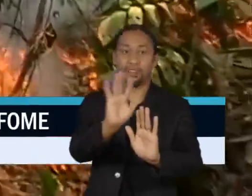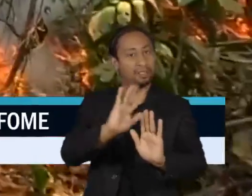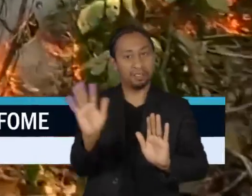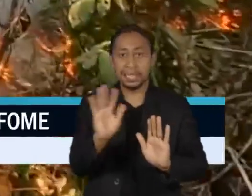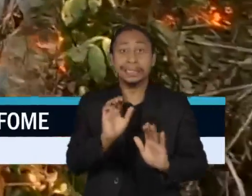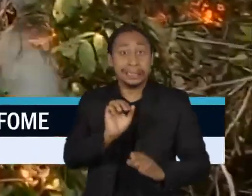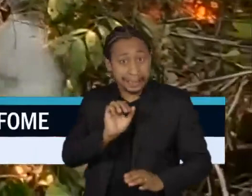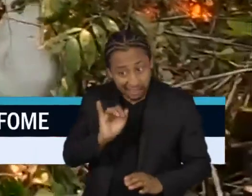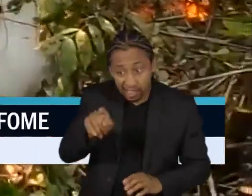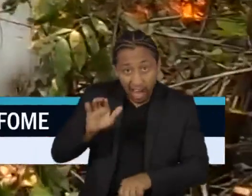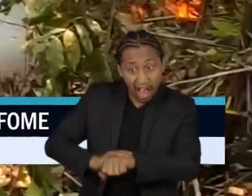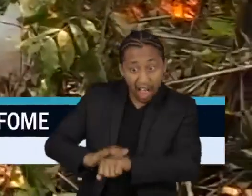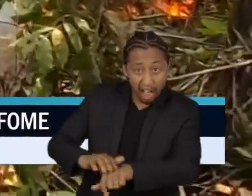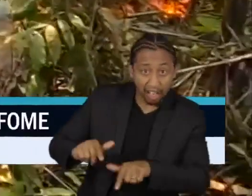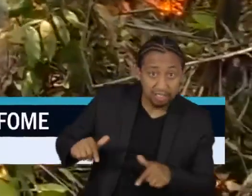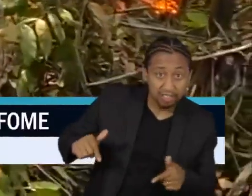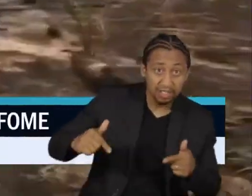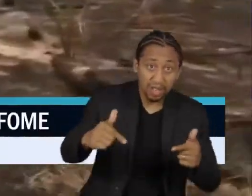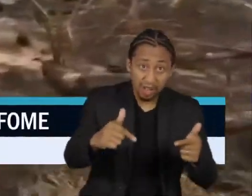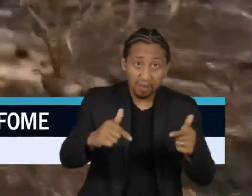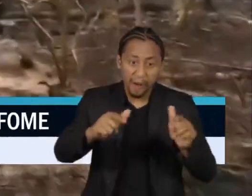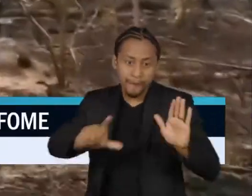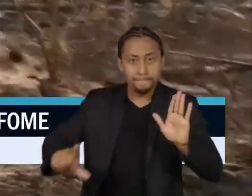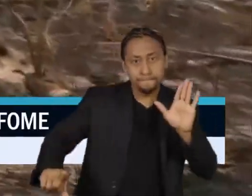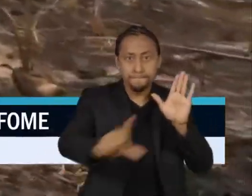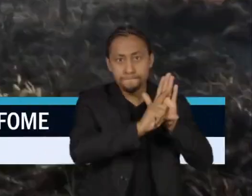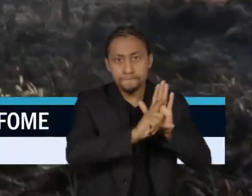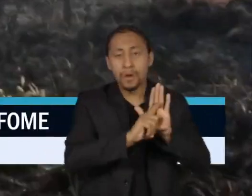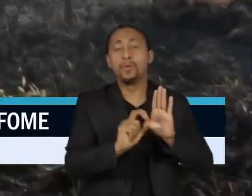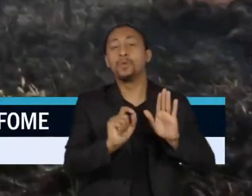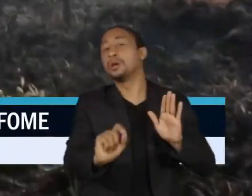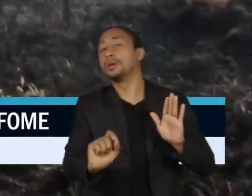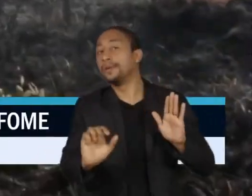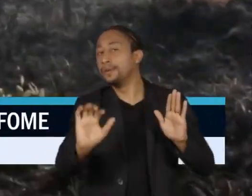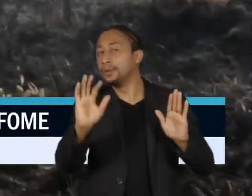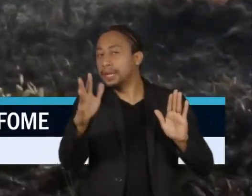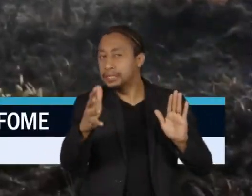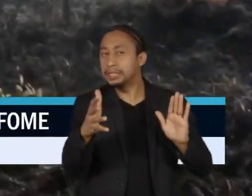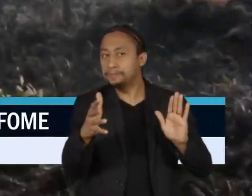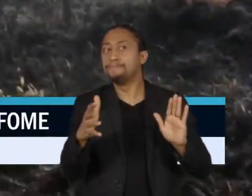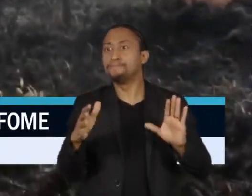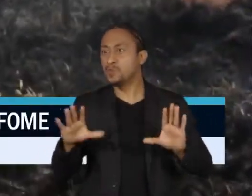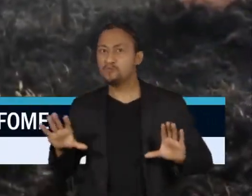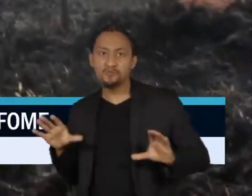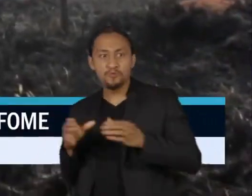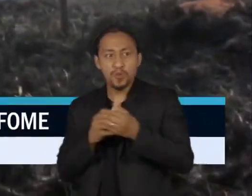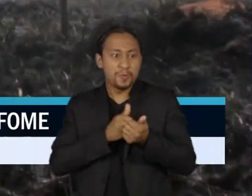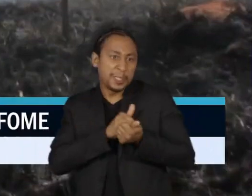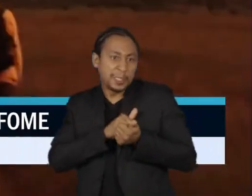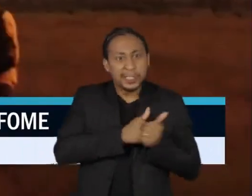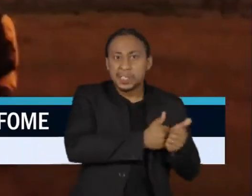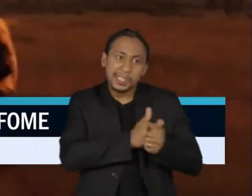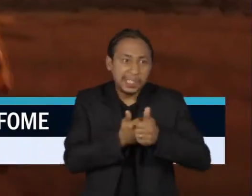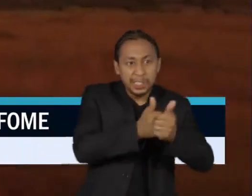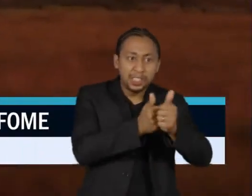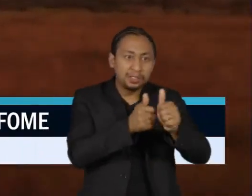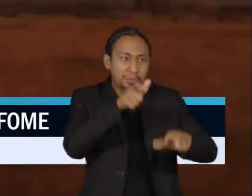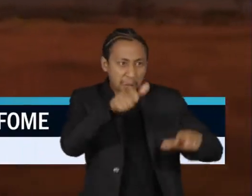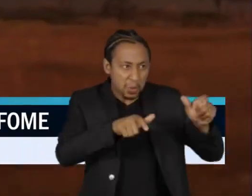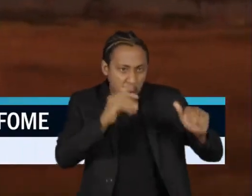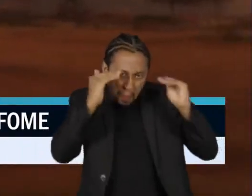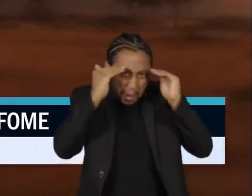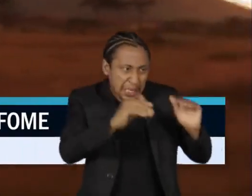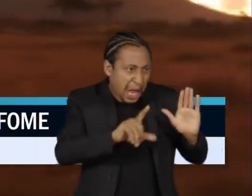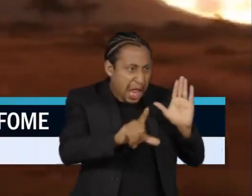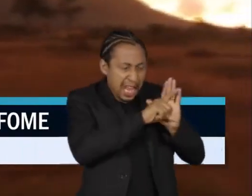campo aplicar a lei, tinha uma situação de perseguição aos fiscais que ousavam cumprir a legislação